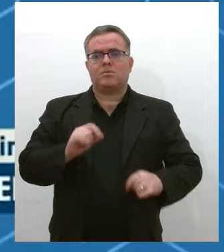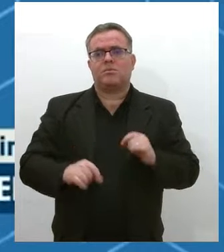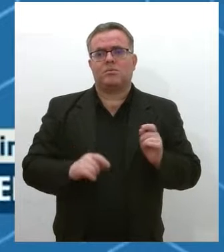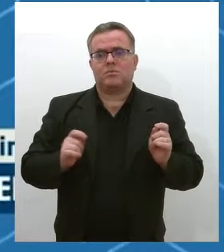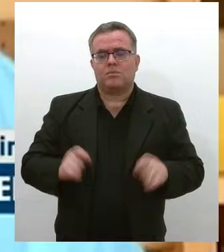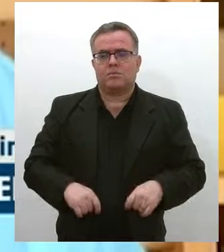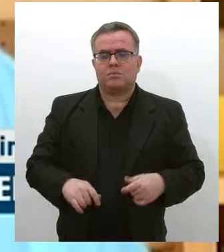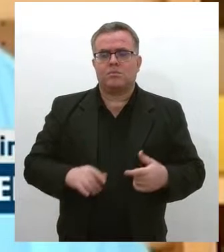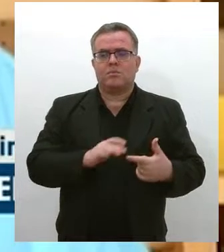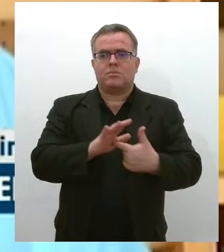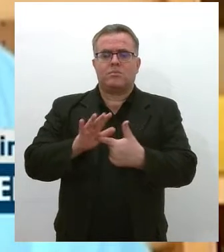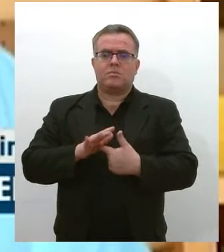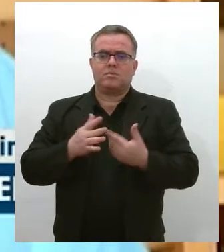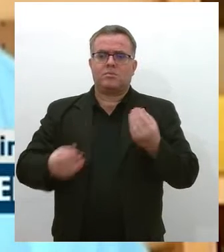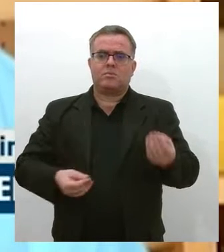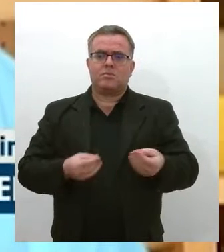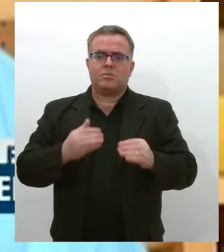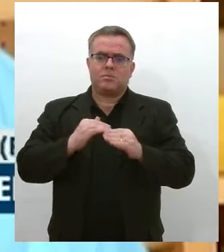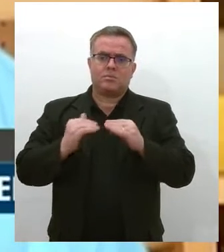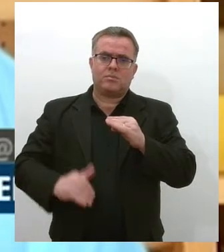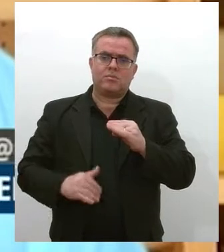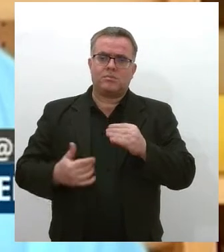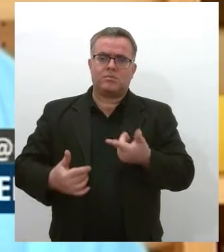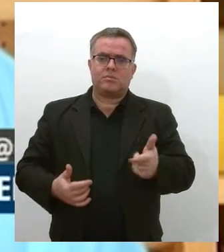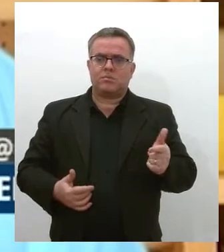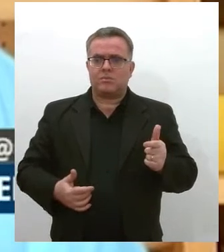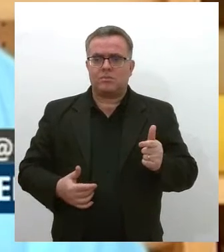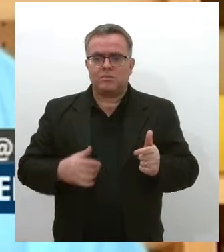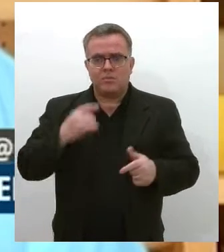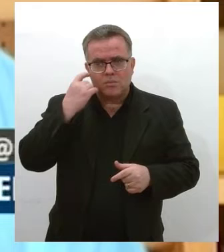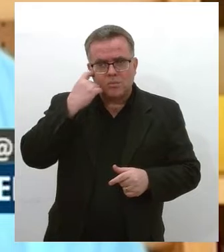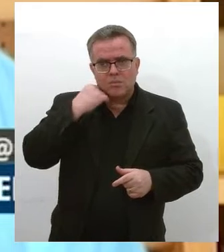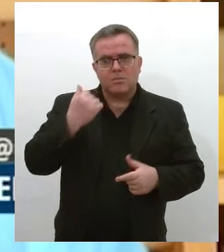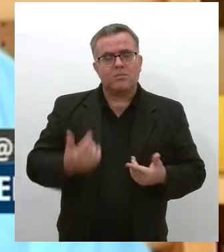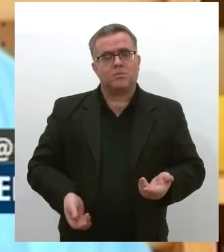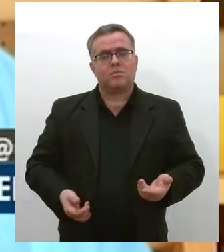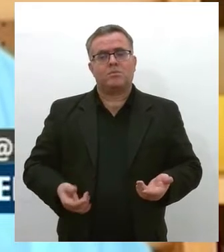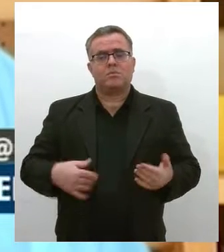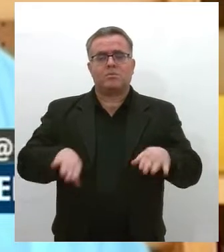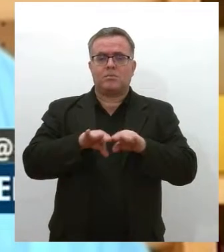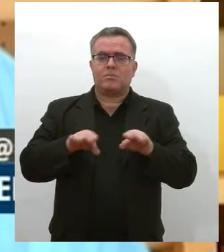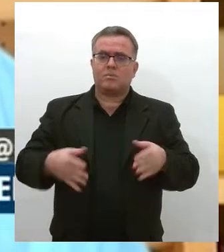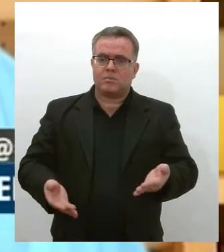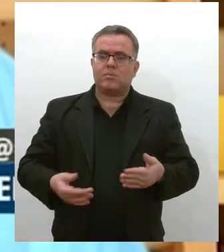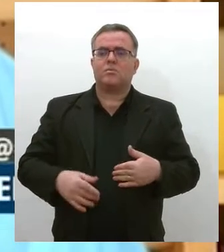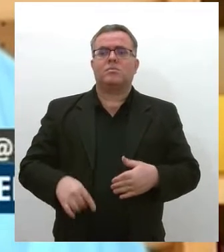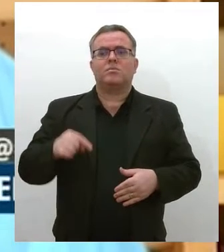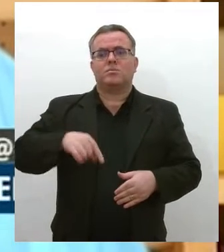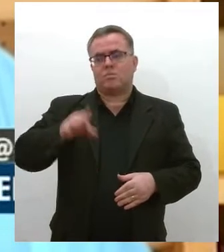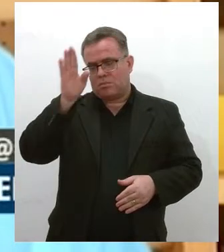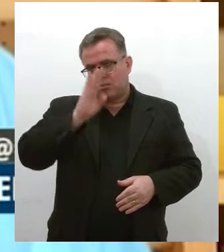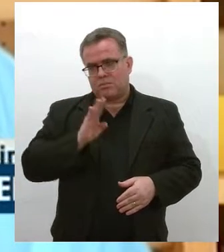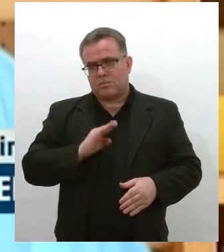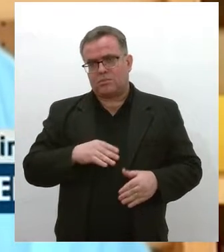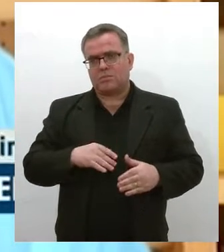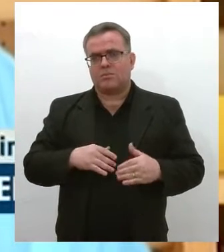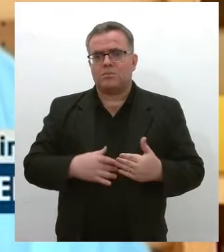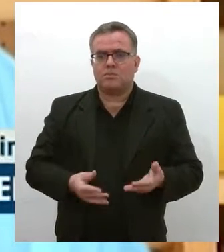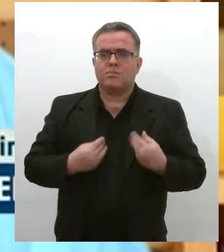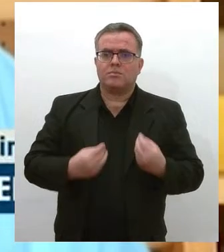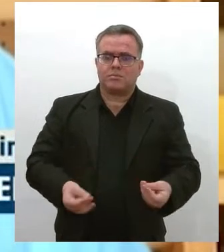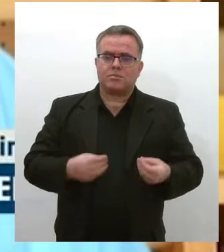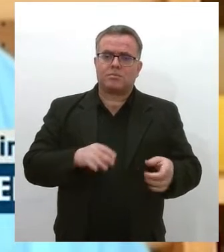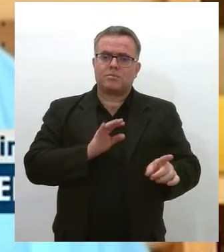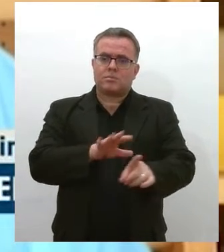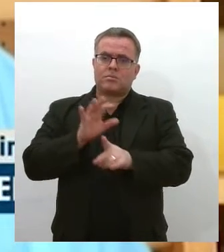e desigual. Que independência é essa em que o Estado brasileiro corrói a cidadania? País